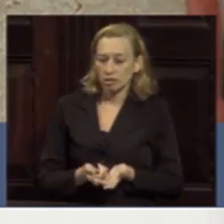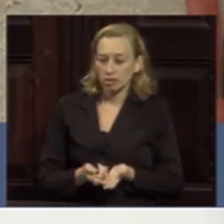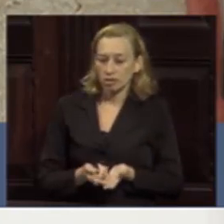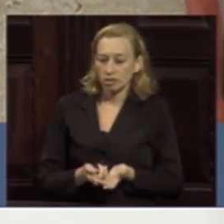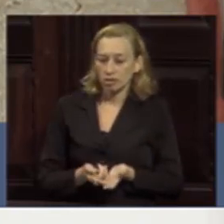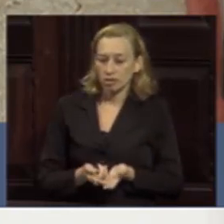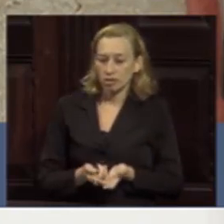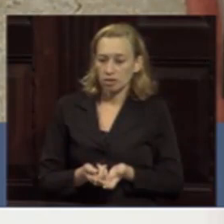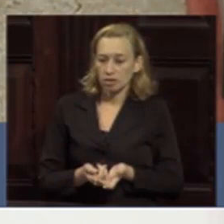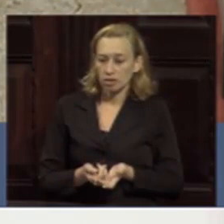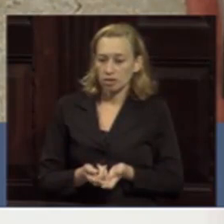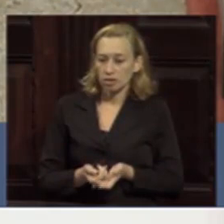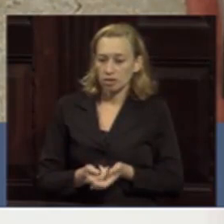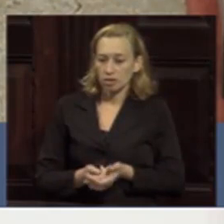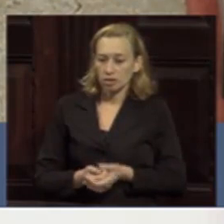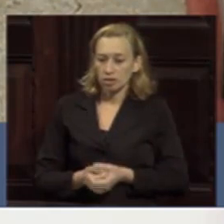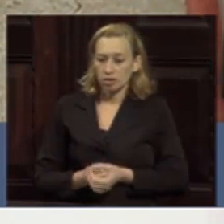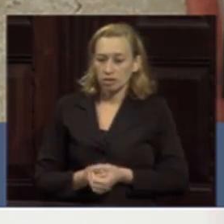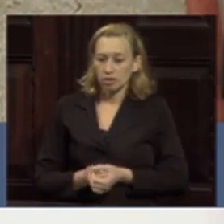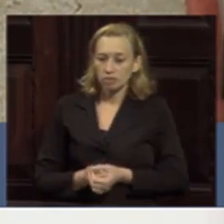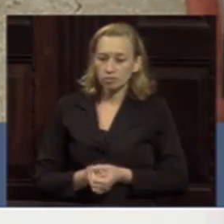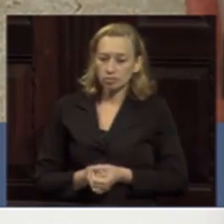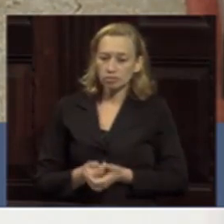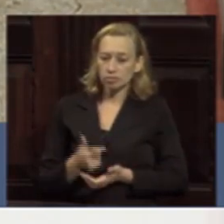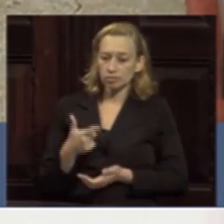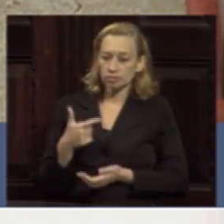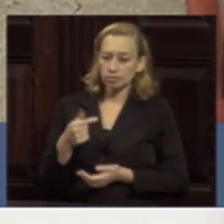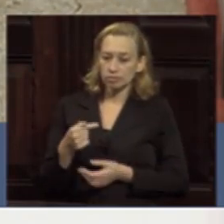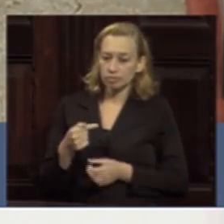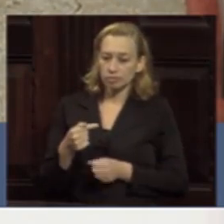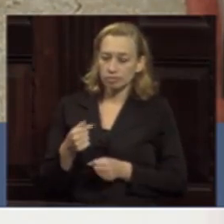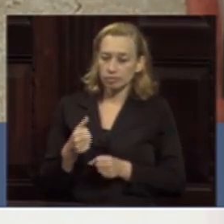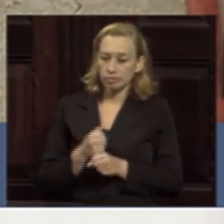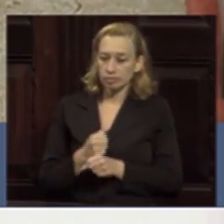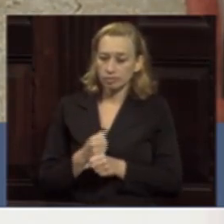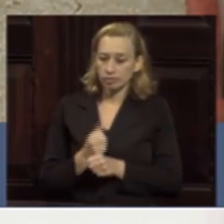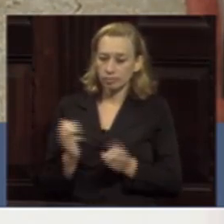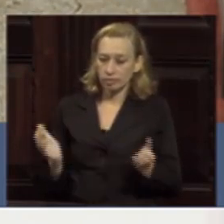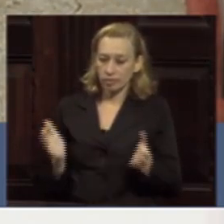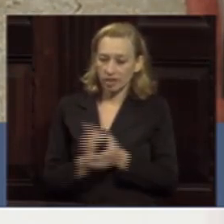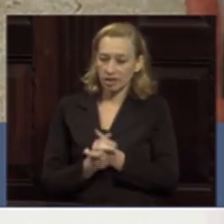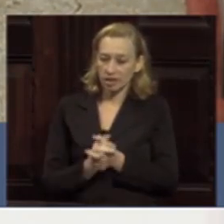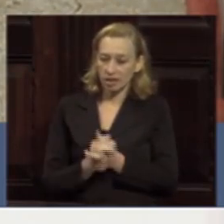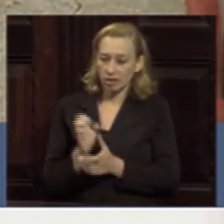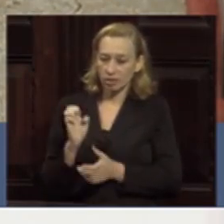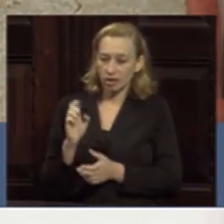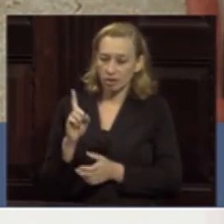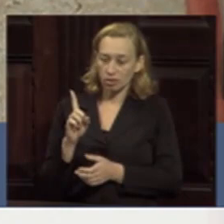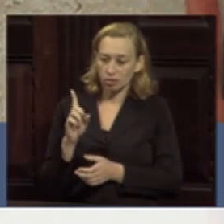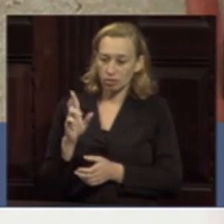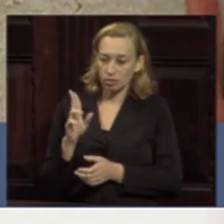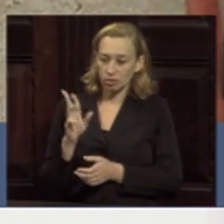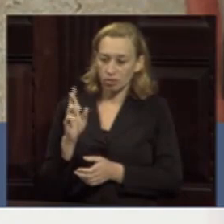Então, eu estou fazendo 17 anos de casada com Eduardo Cunha.